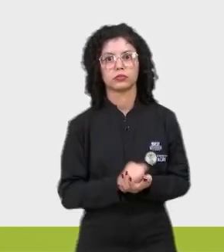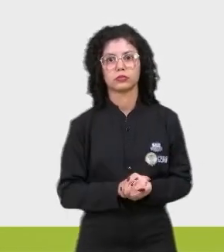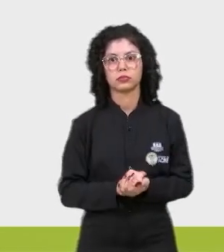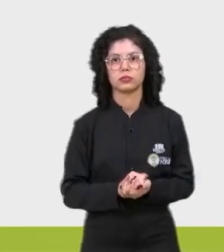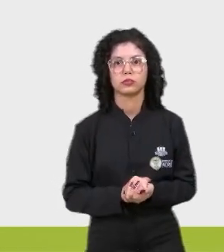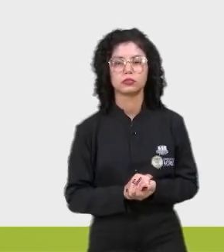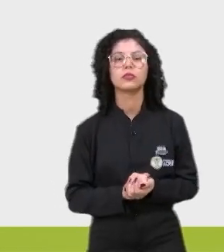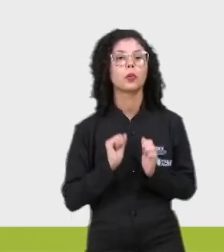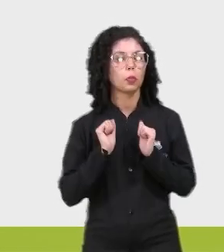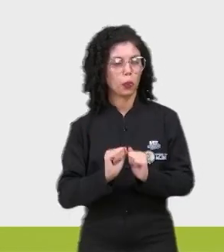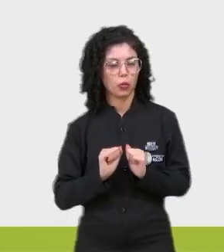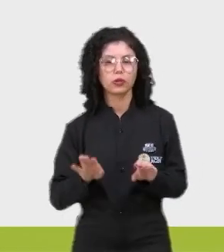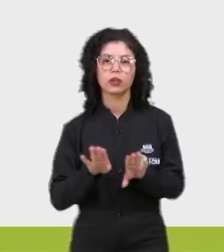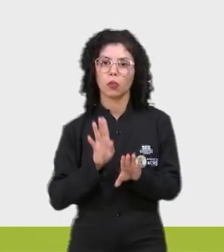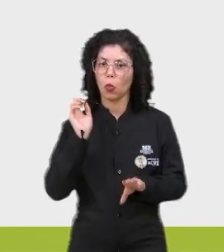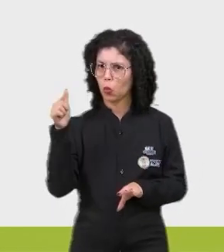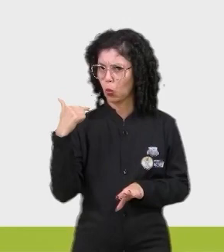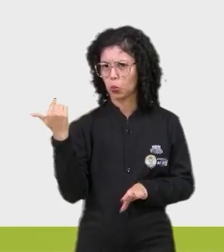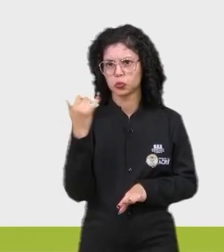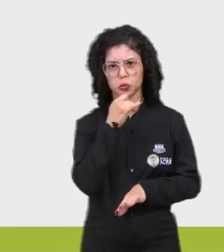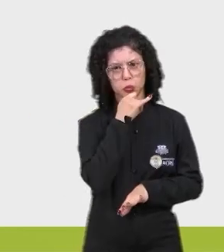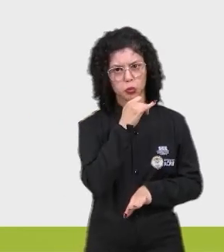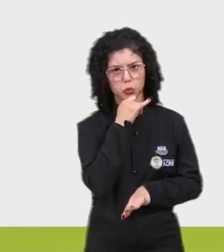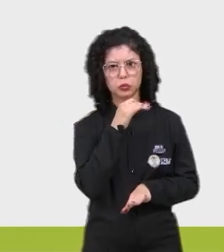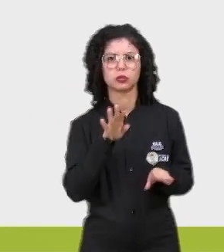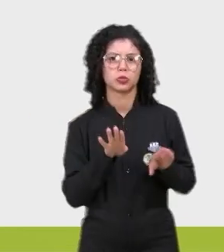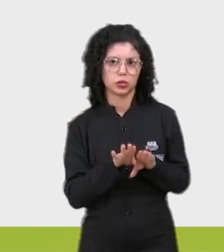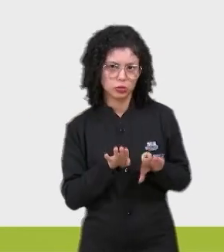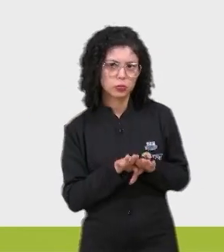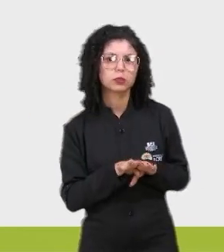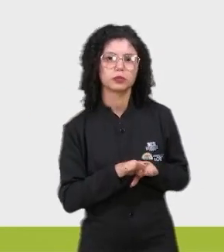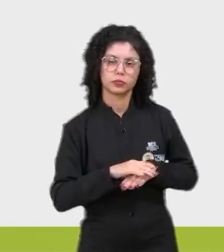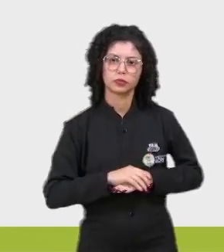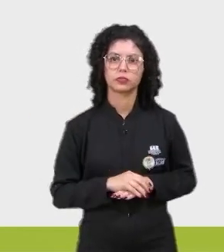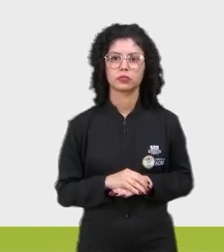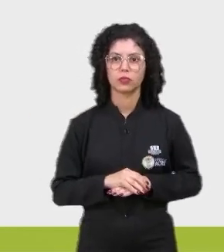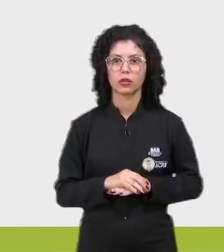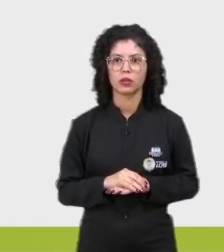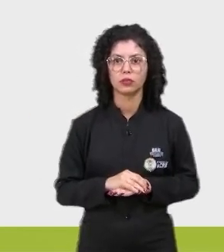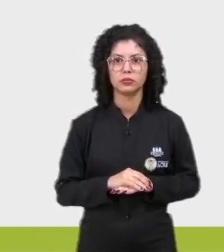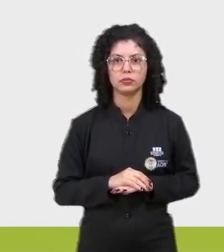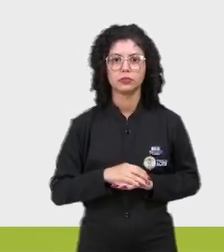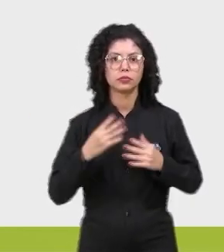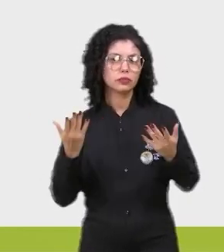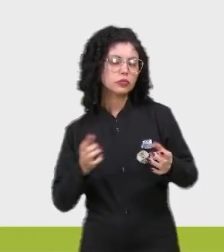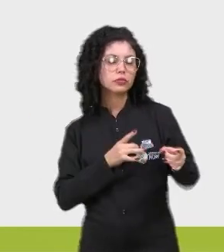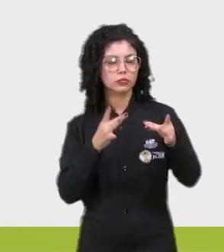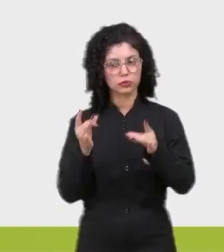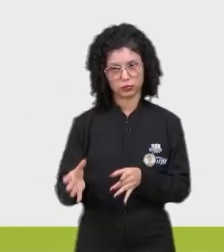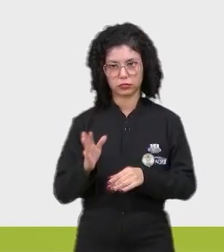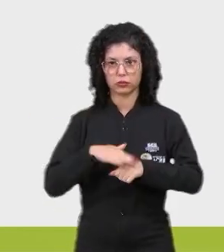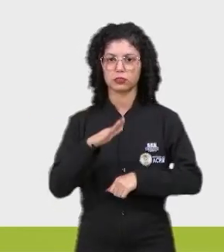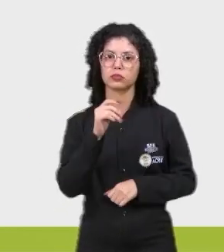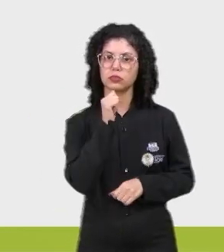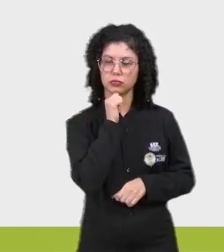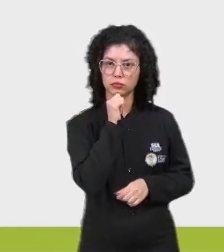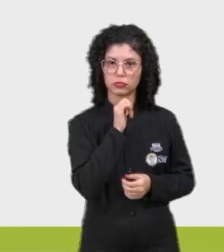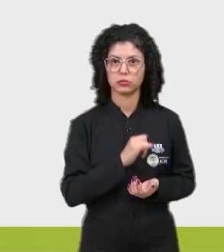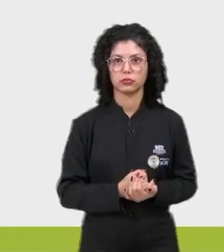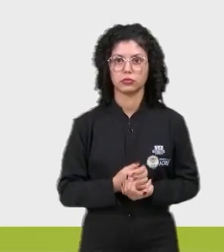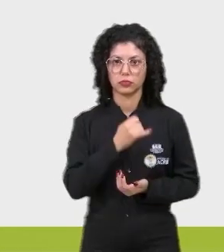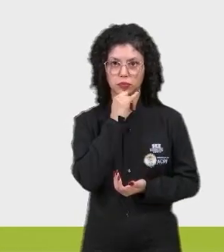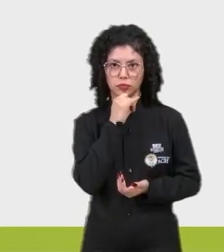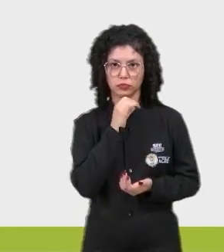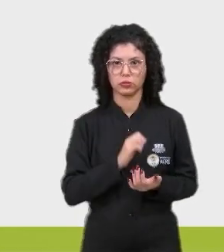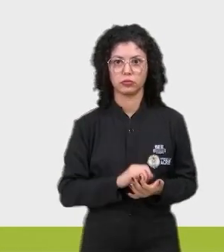Óbvio que você pode ter outros exemplos, né, outras dicas aí, mas coloquei aqui, por exemplo, a